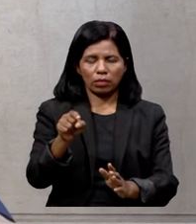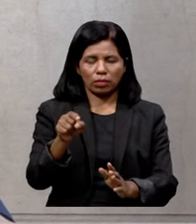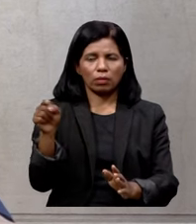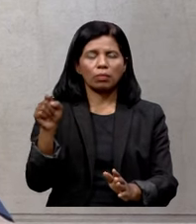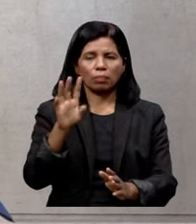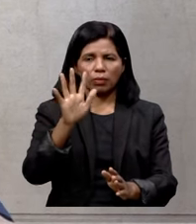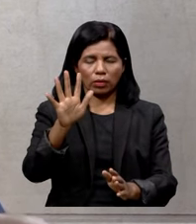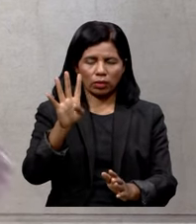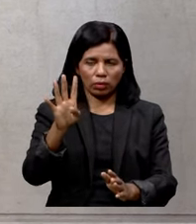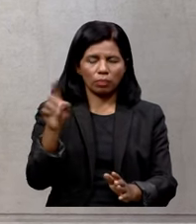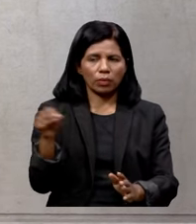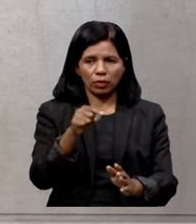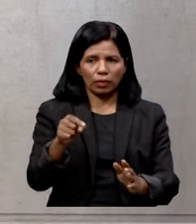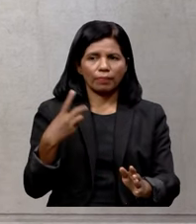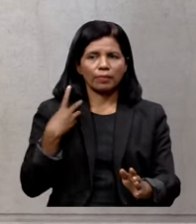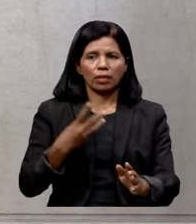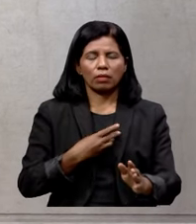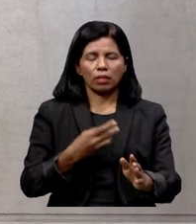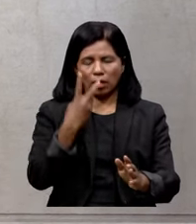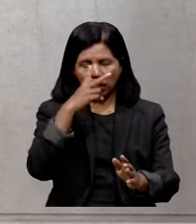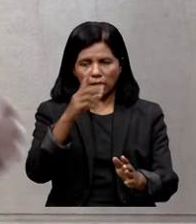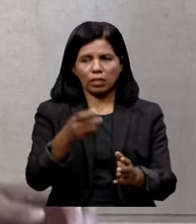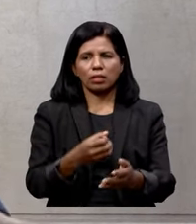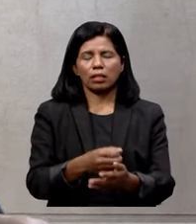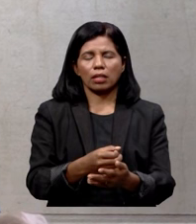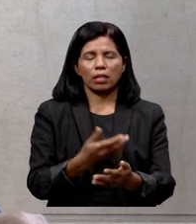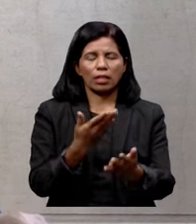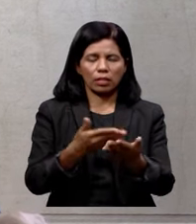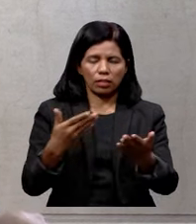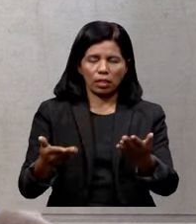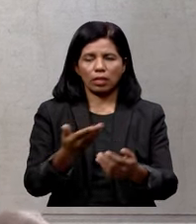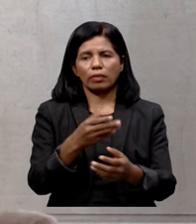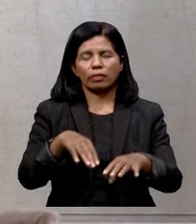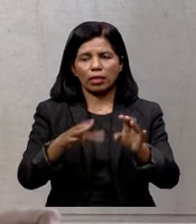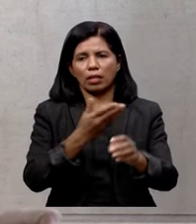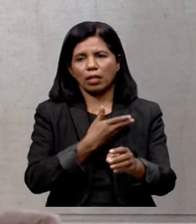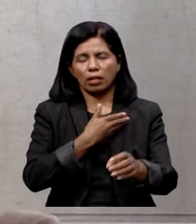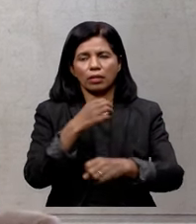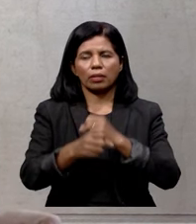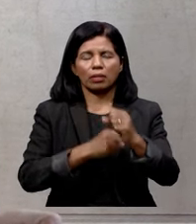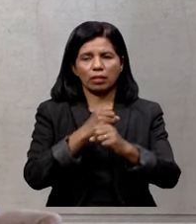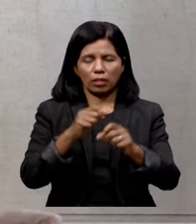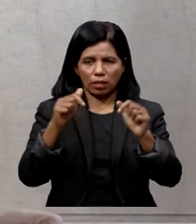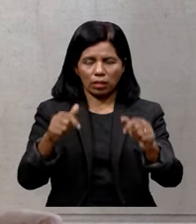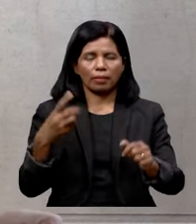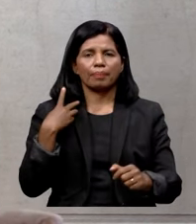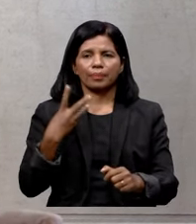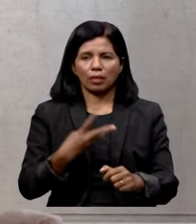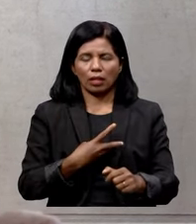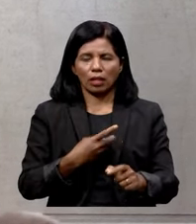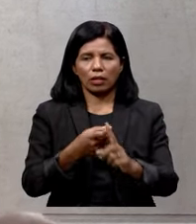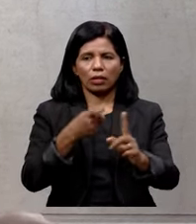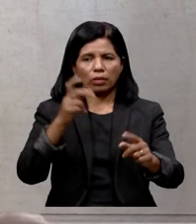4.4%. Por enquanto sobre inflação kasasan ninia folin sai batina na linha ita